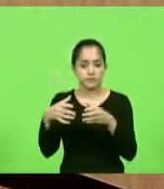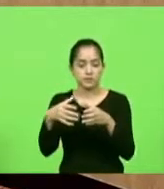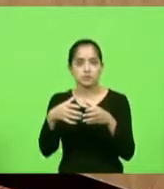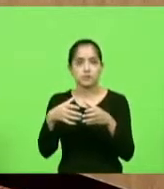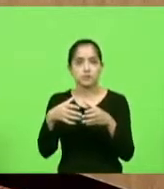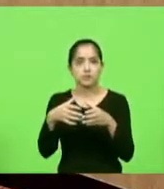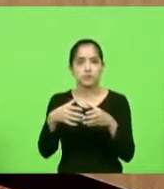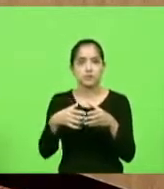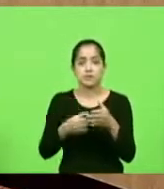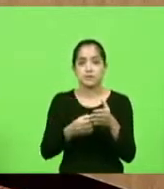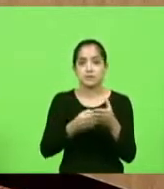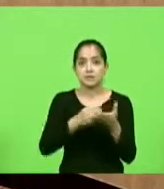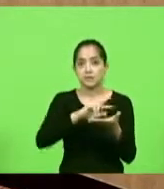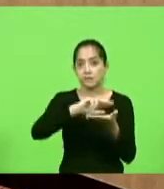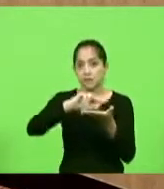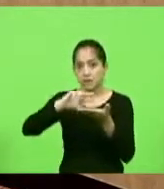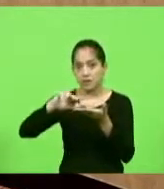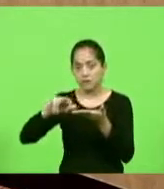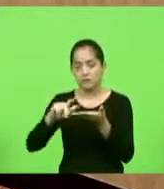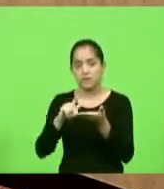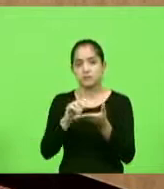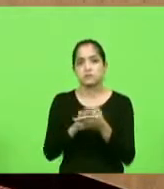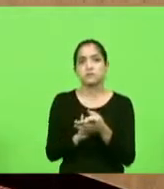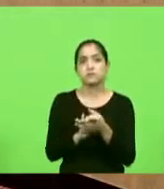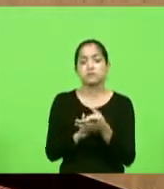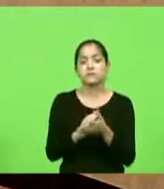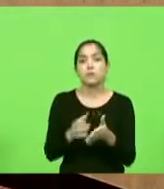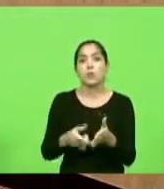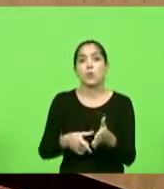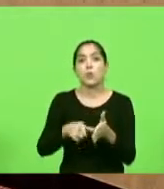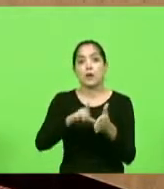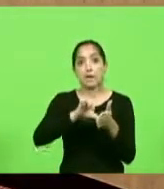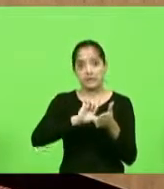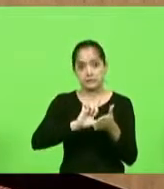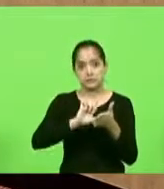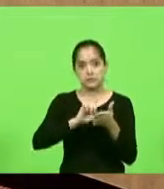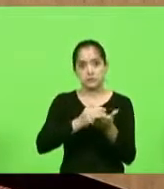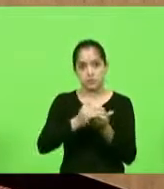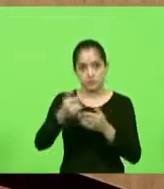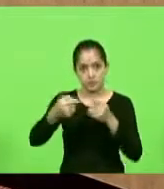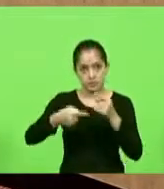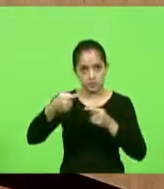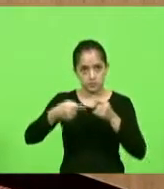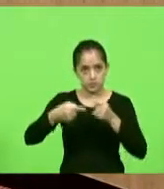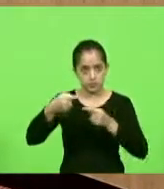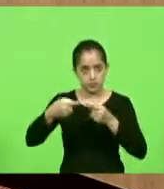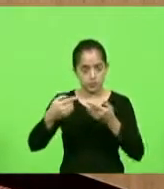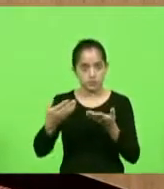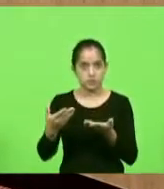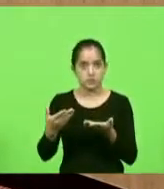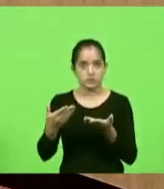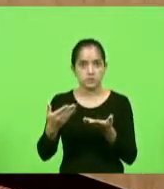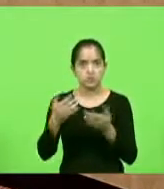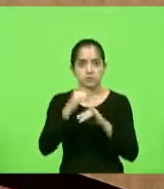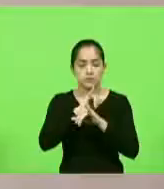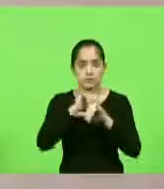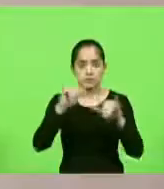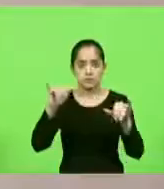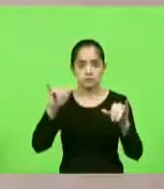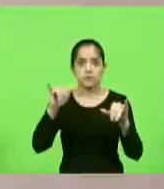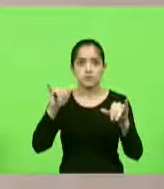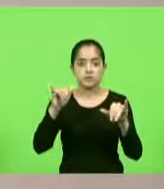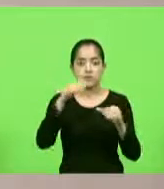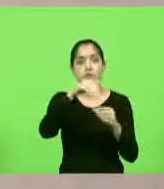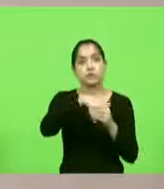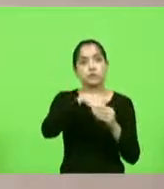várias moções. Então, eu vou antes de restabelecer a discussão, eu vou anunciar a vocês que estaremos